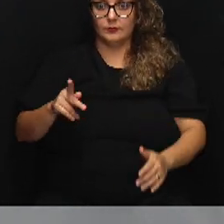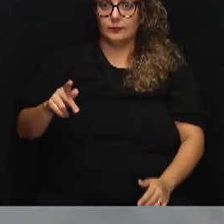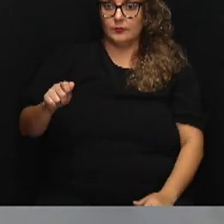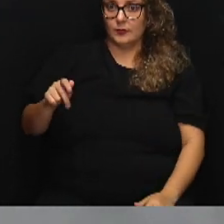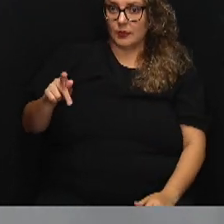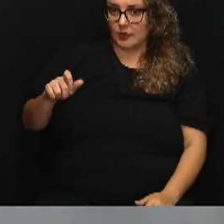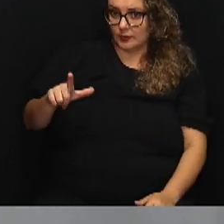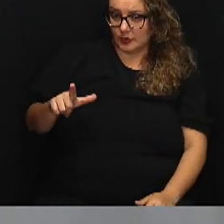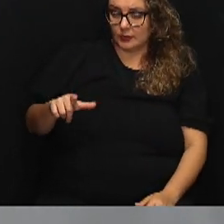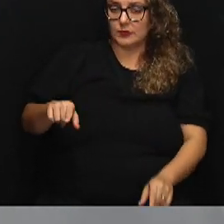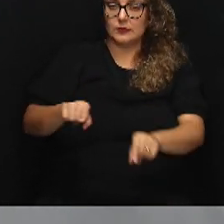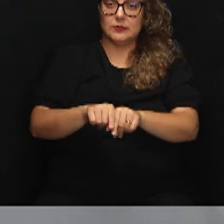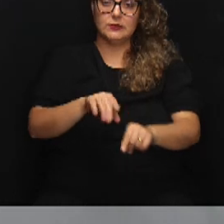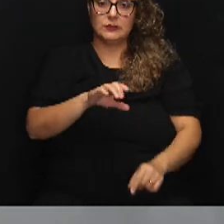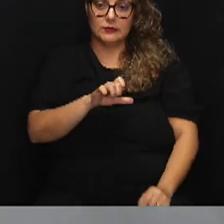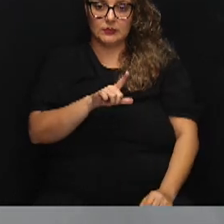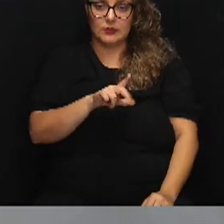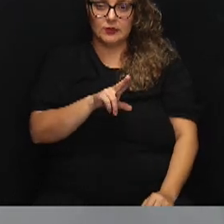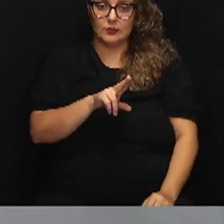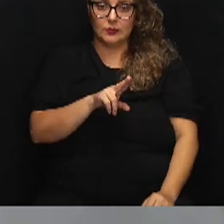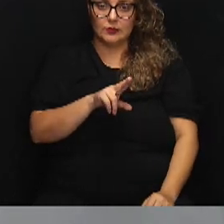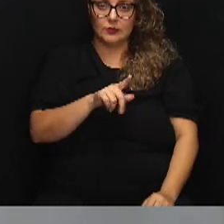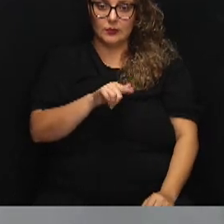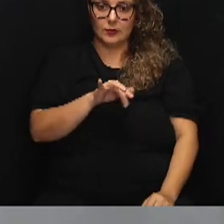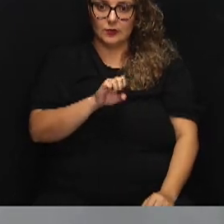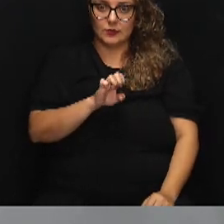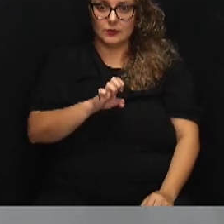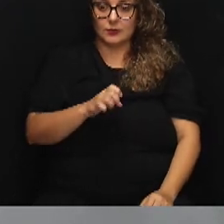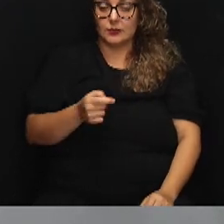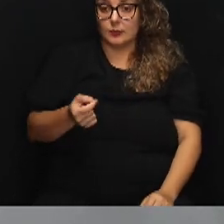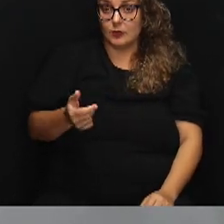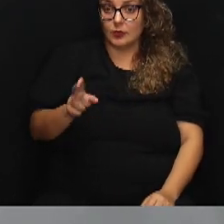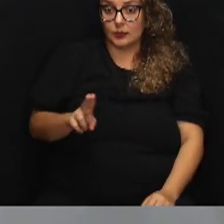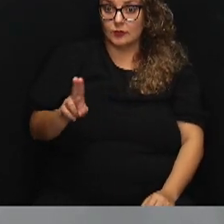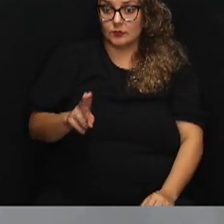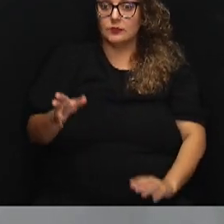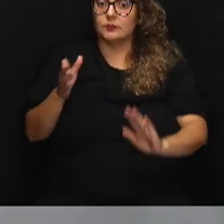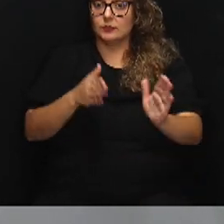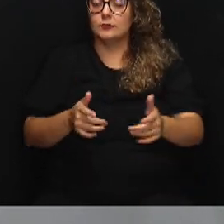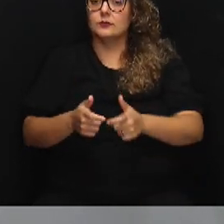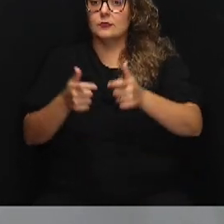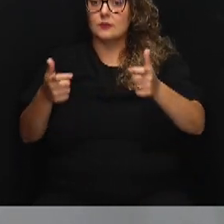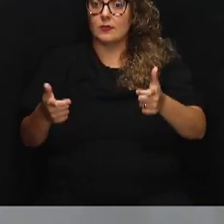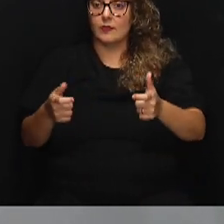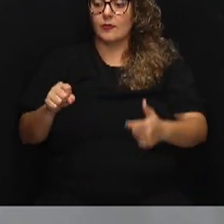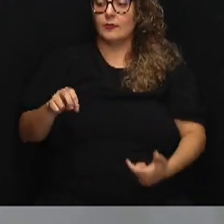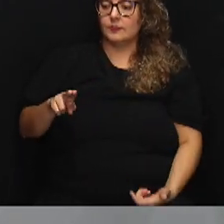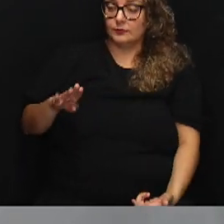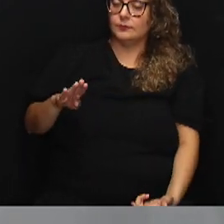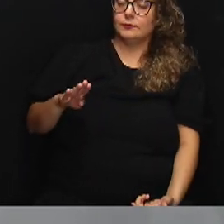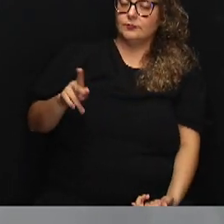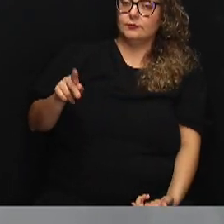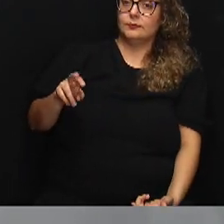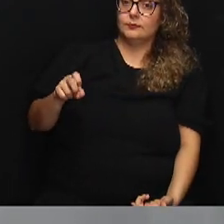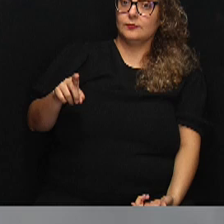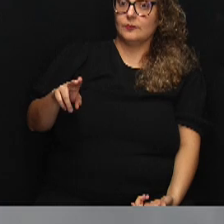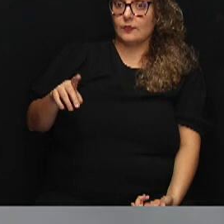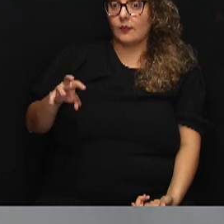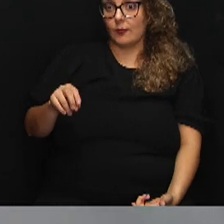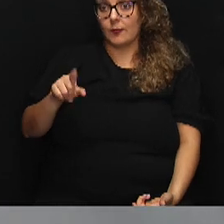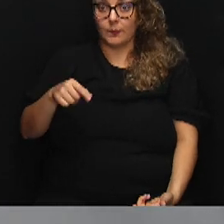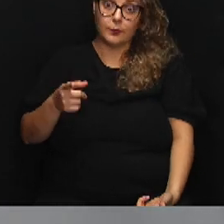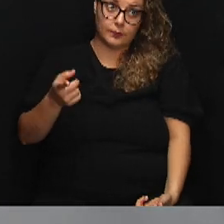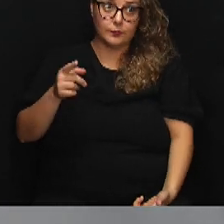celulose, e até agora tem pouco uso. A produção muito grande desse subproduto, que na verdade é um